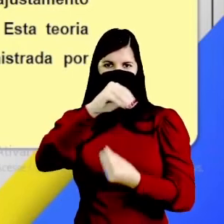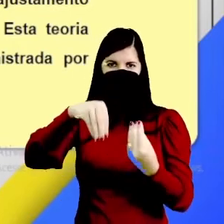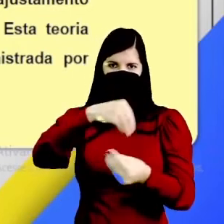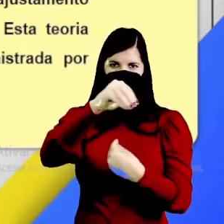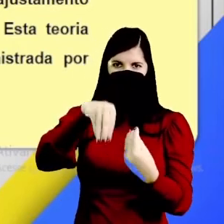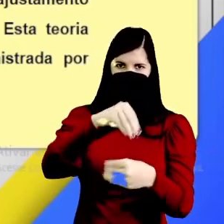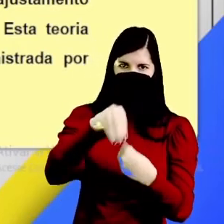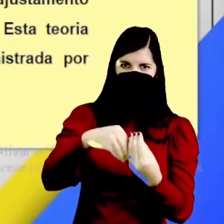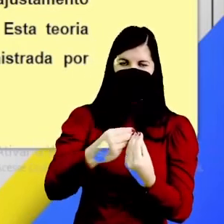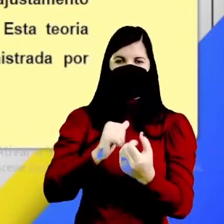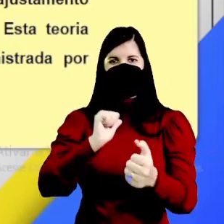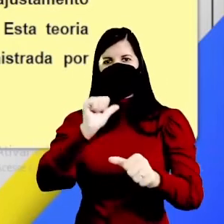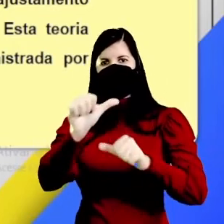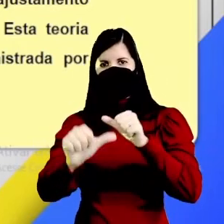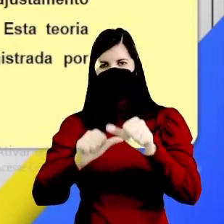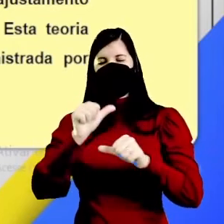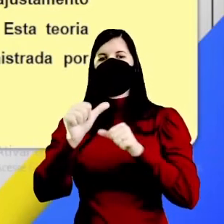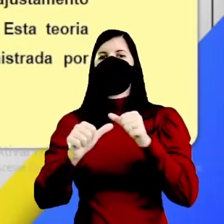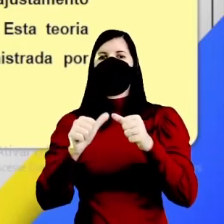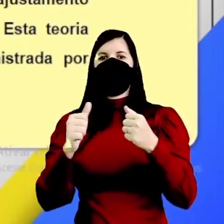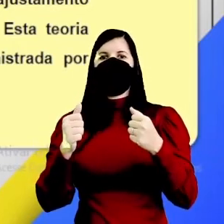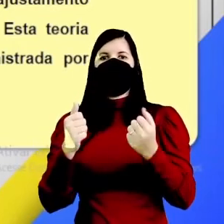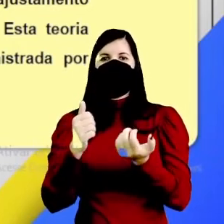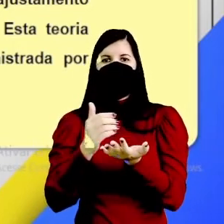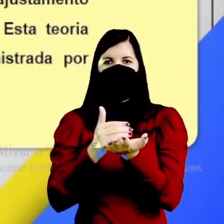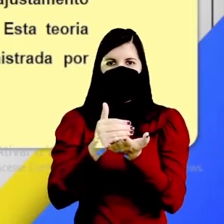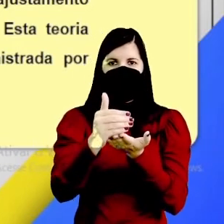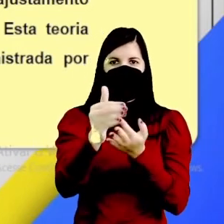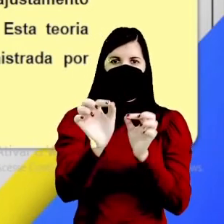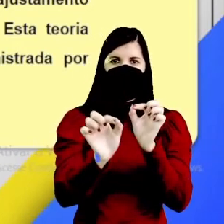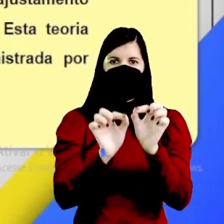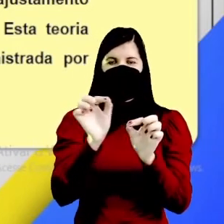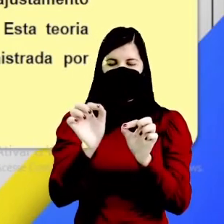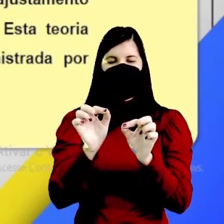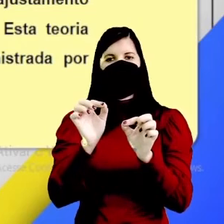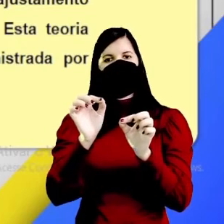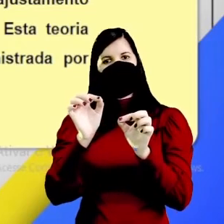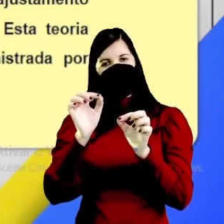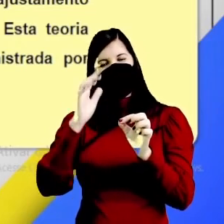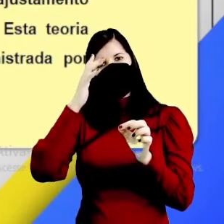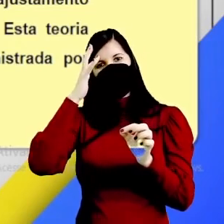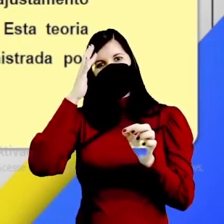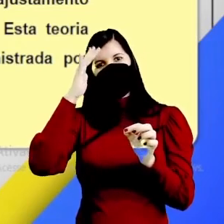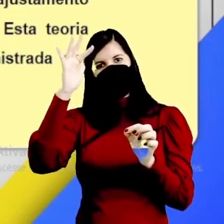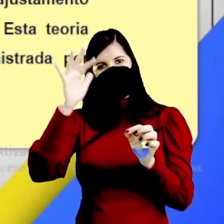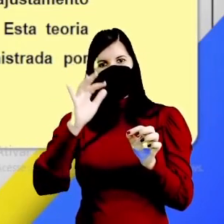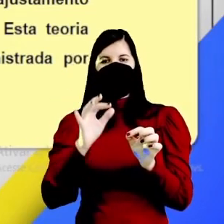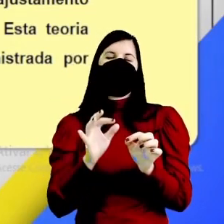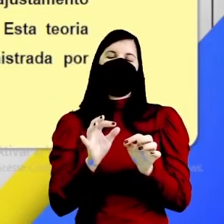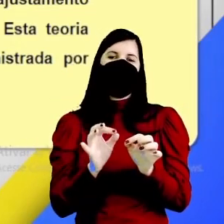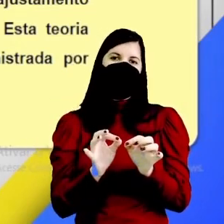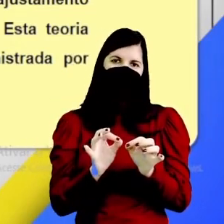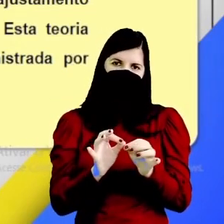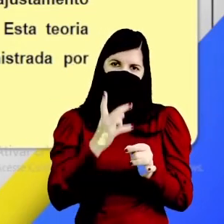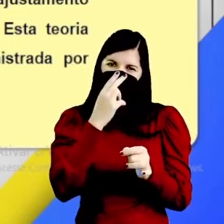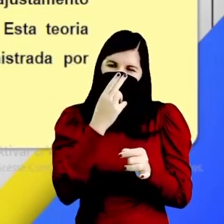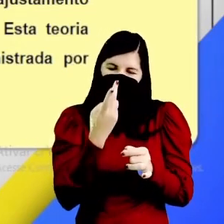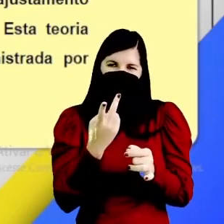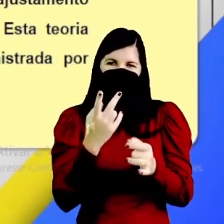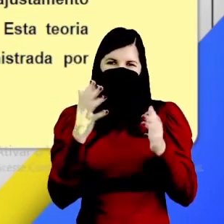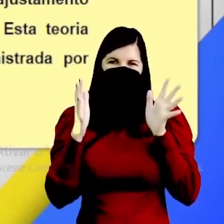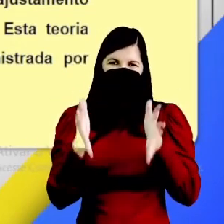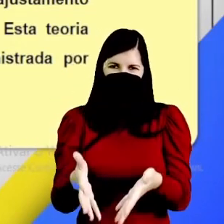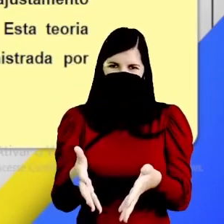deu uma modificada. Então, o princípio dela foi com a teoria da burocracia. Então, a gente, professora, burocracia, que coisa